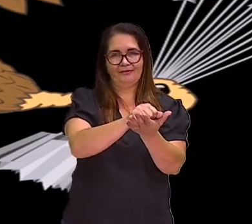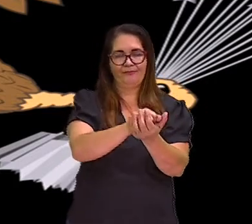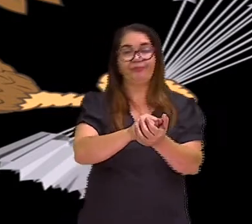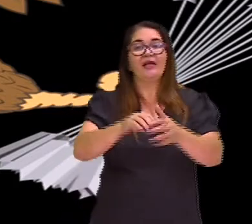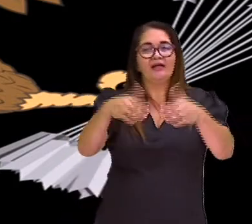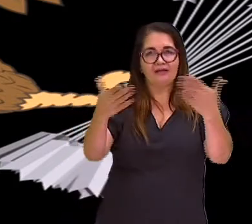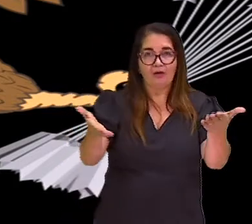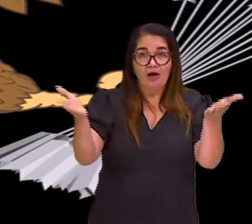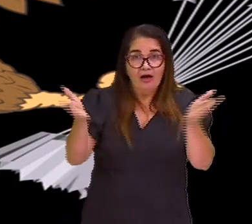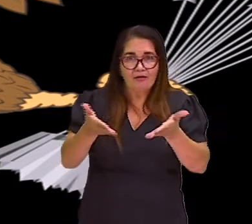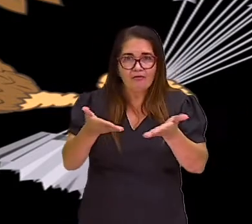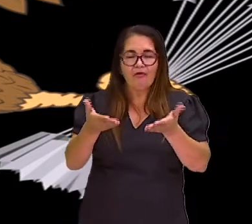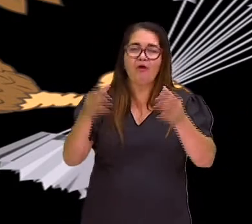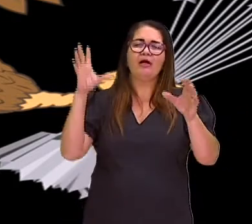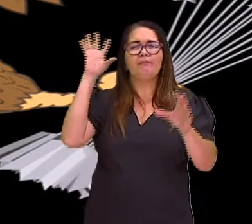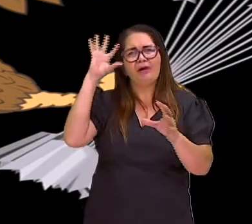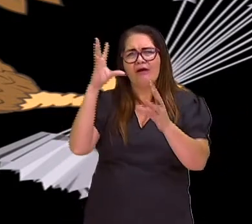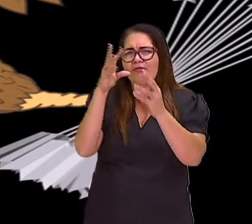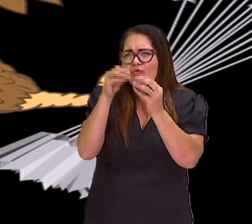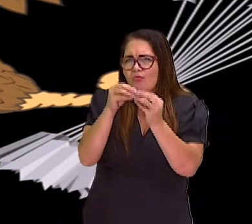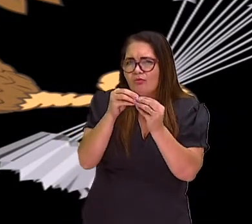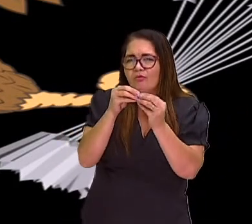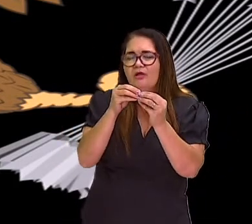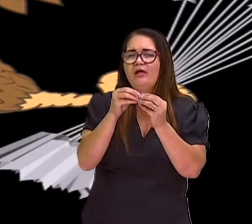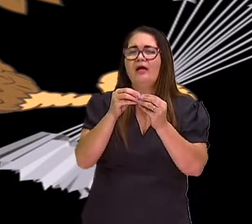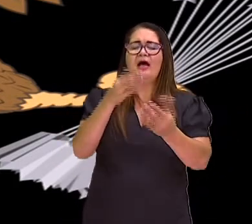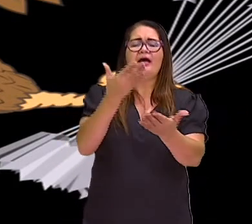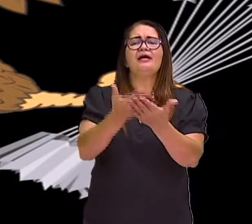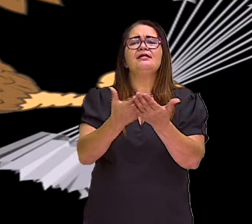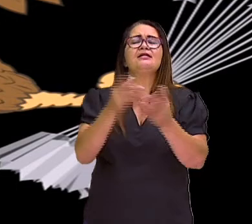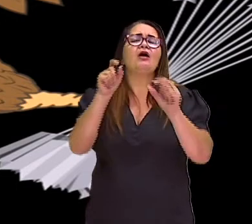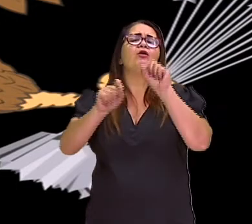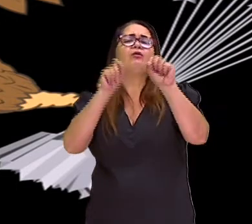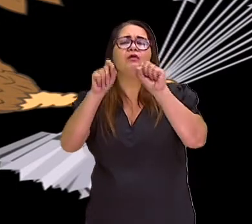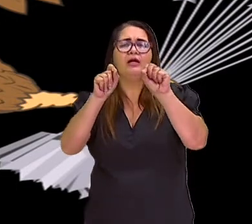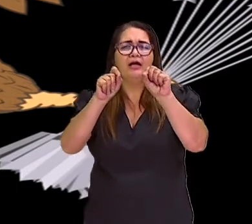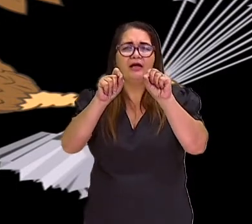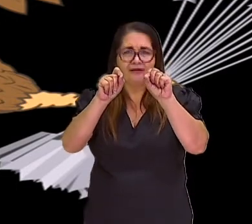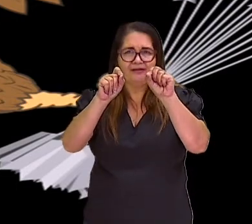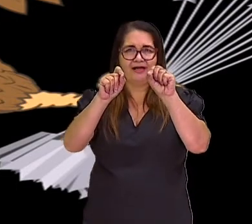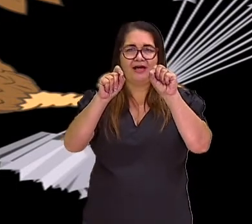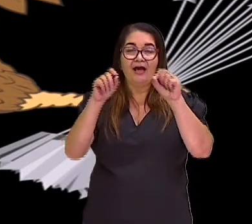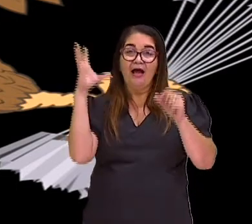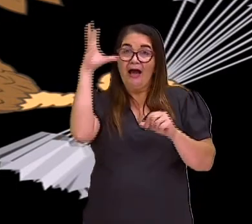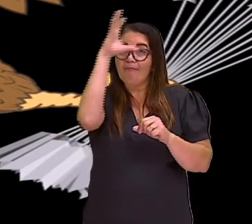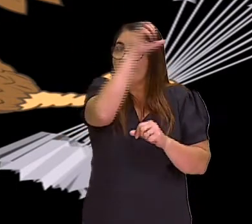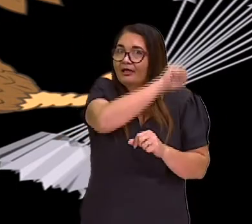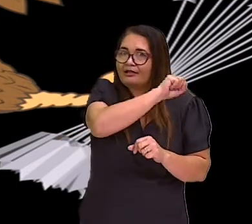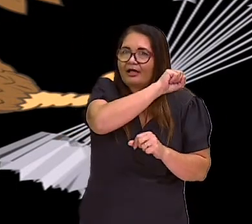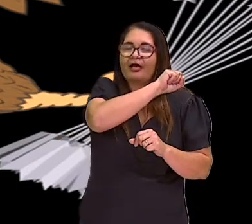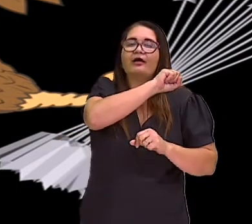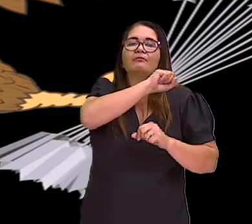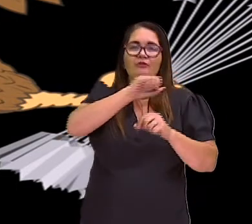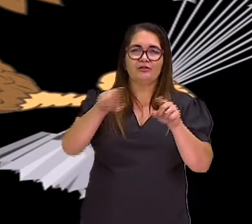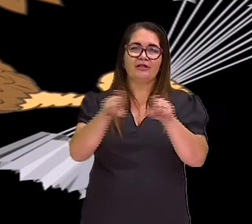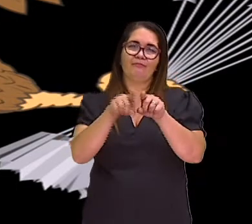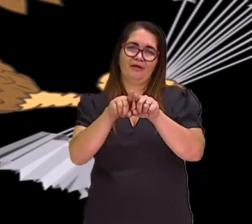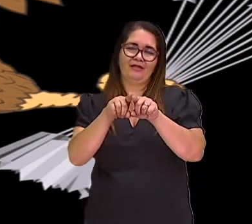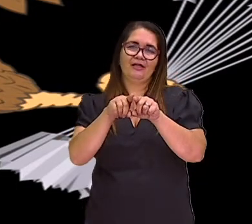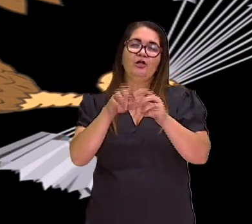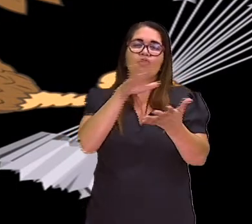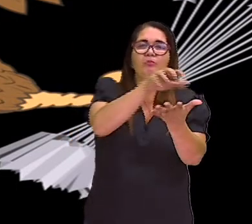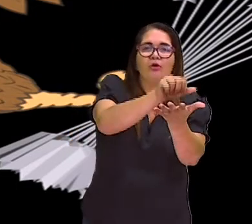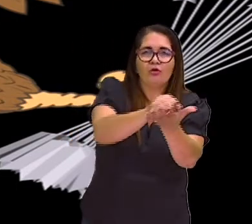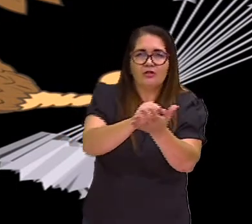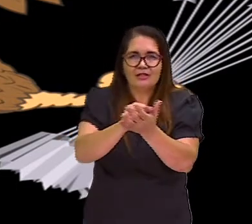início da colonização inglesa na América do Norte e na próxima aula nós vamos desenvolver mais